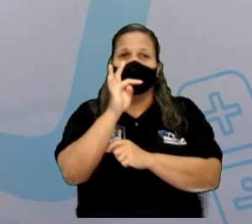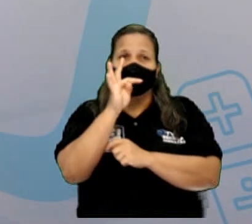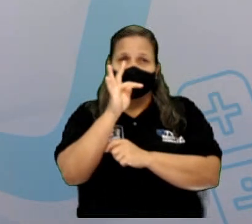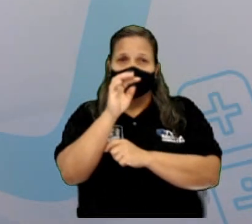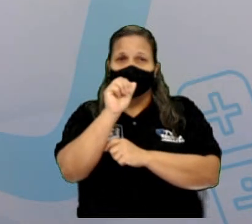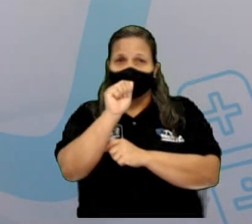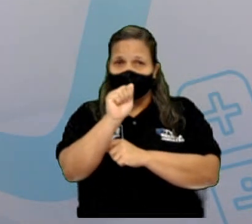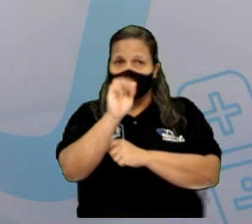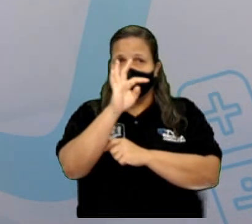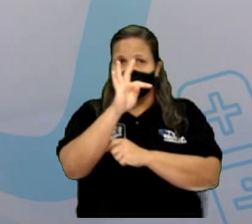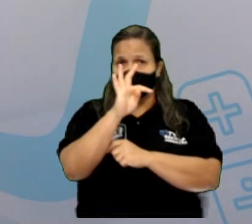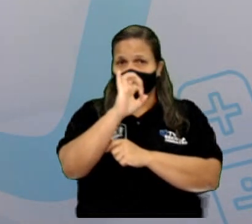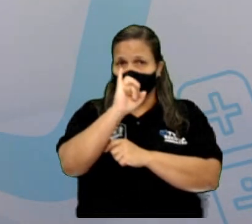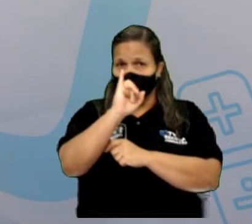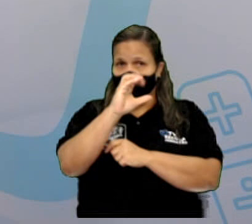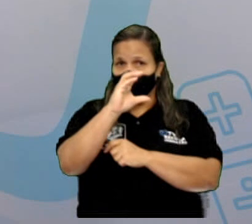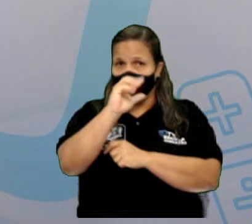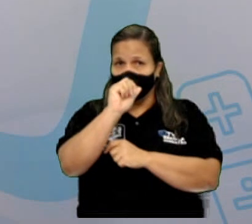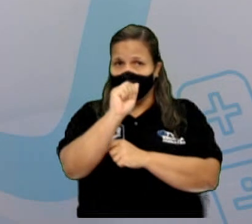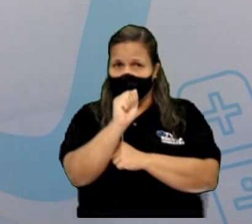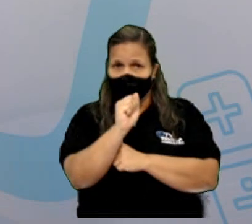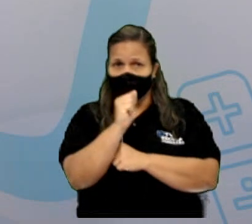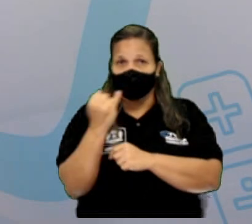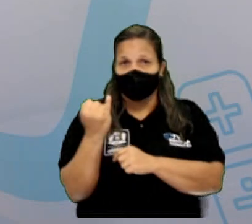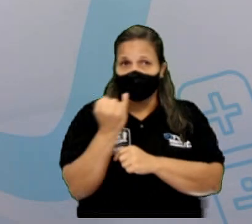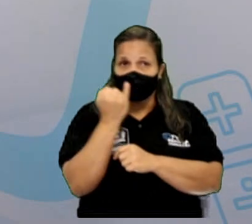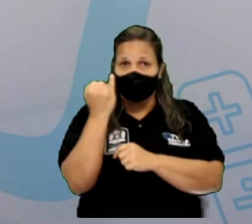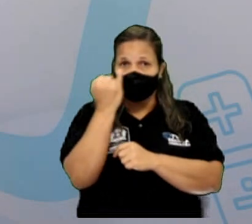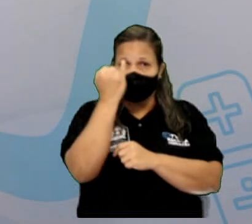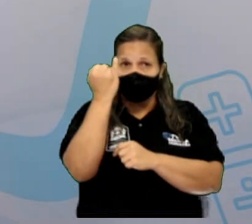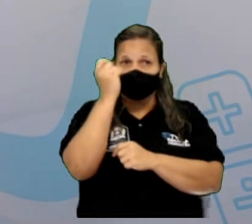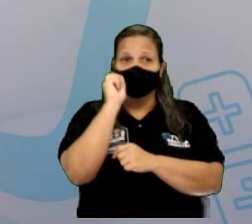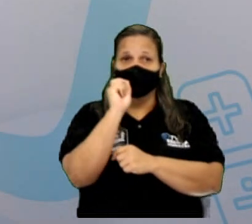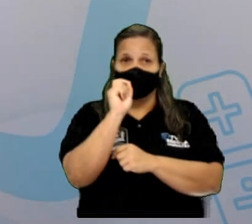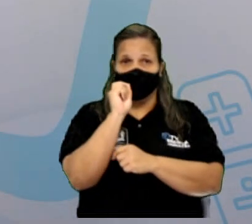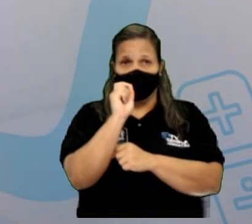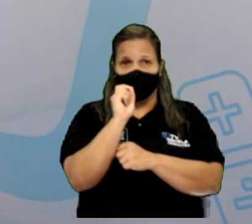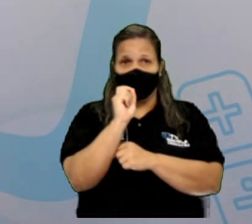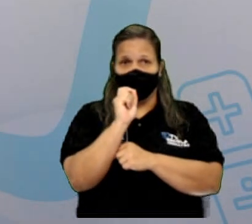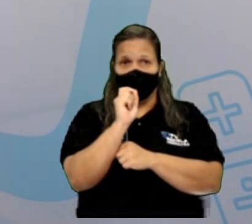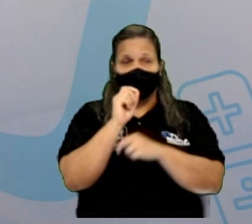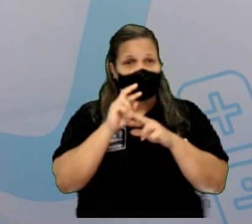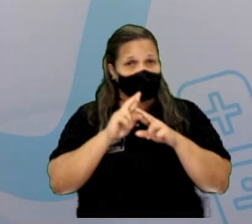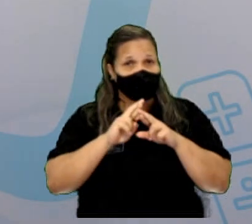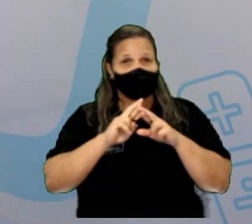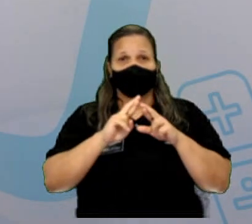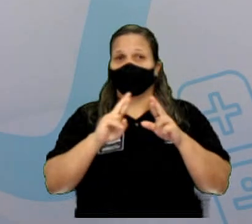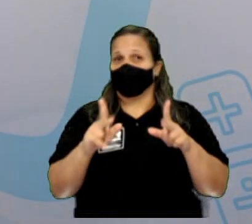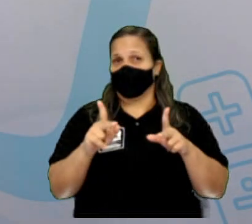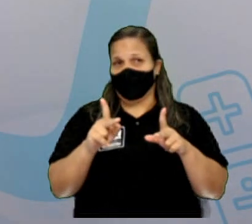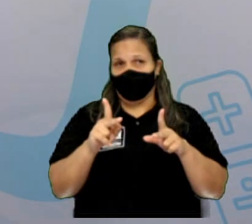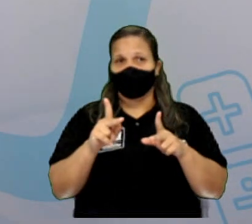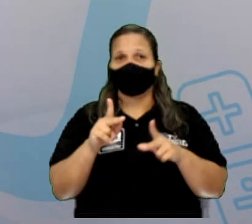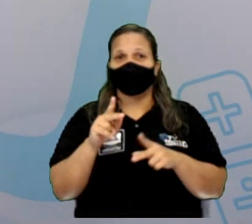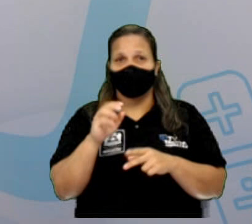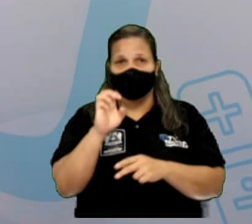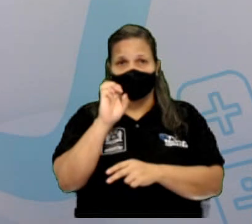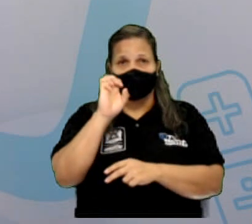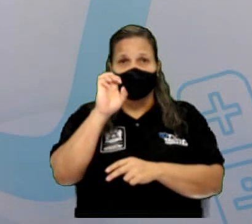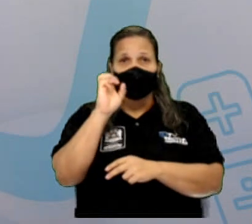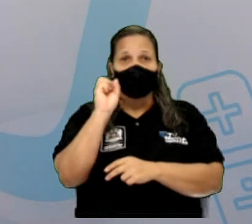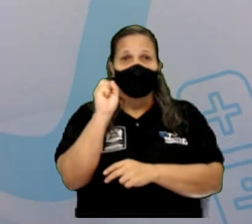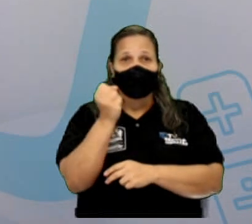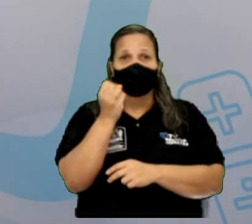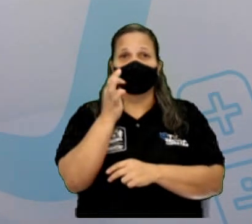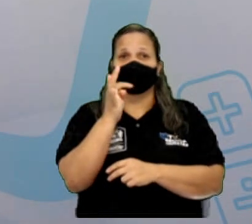beleza? É importante ressaltar que a tática é diferente da estratégia. A estratégia também é um planejamento de ação,